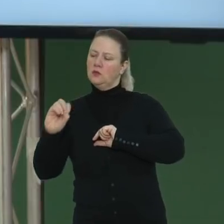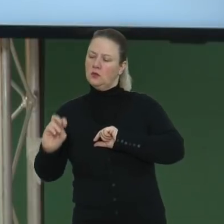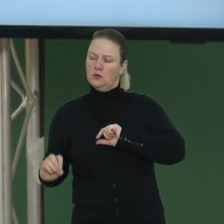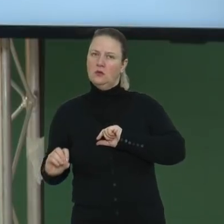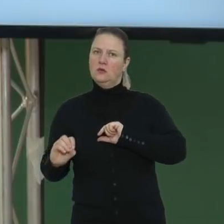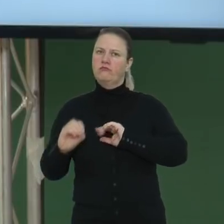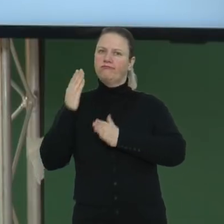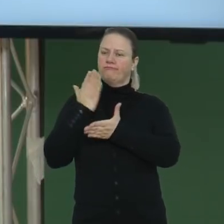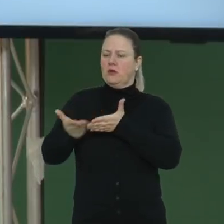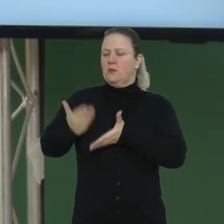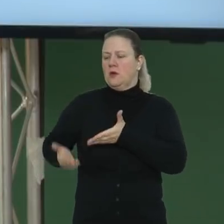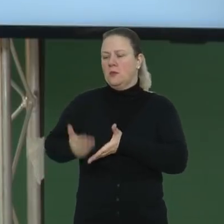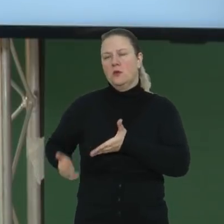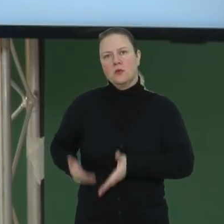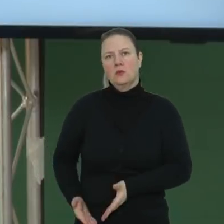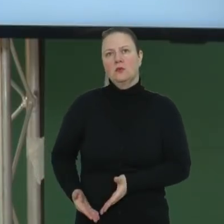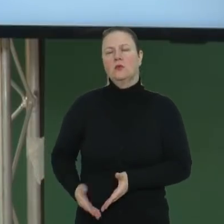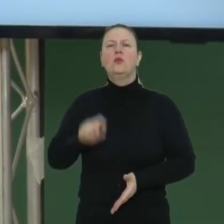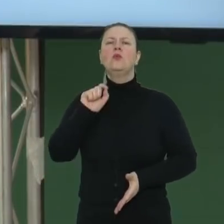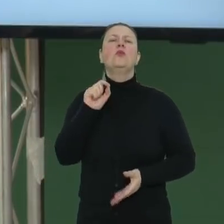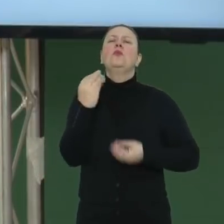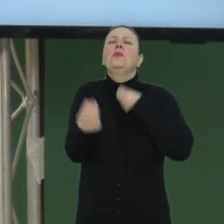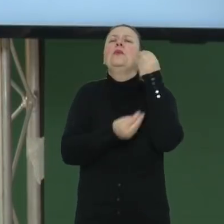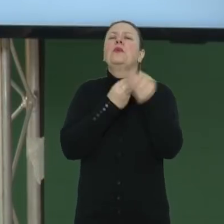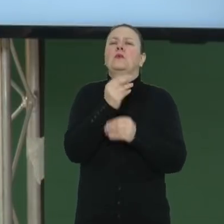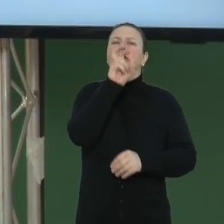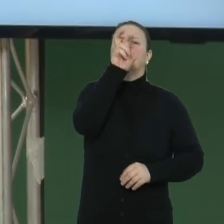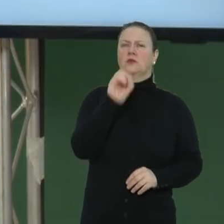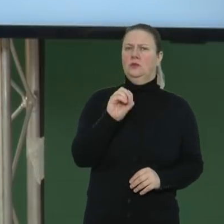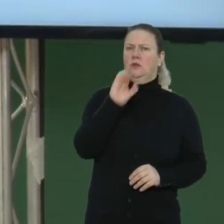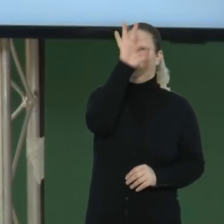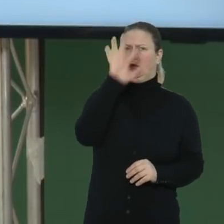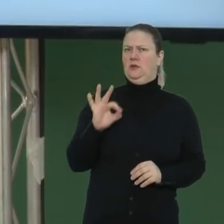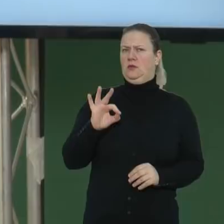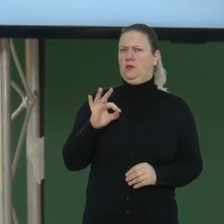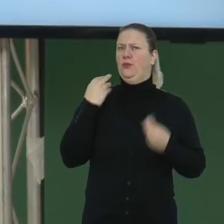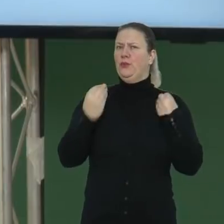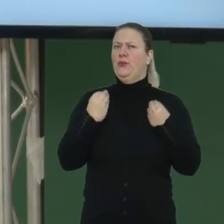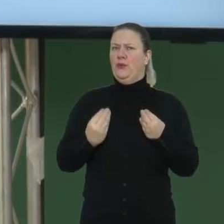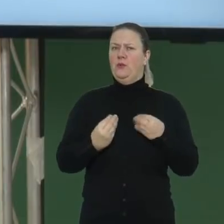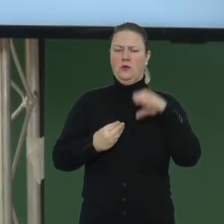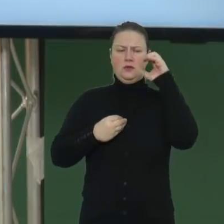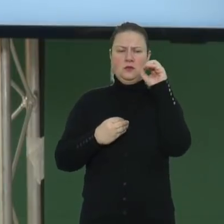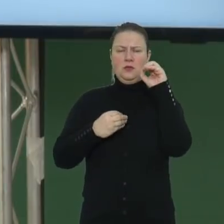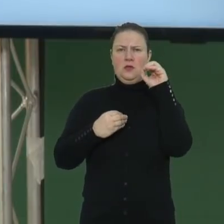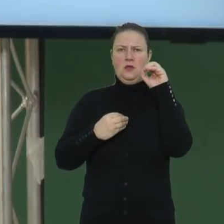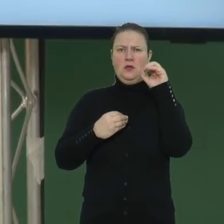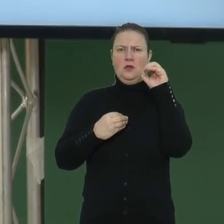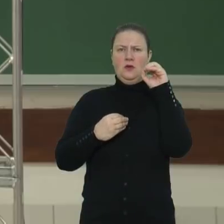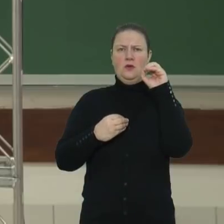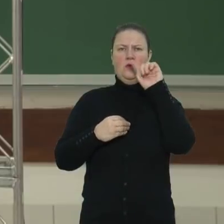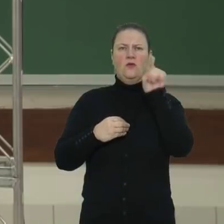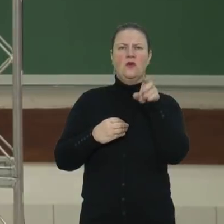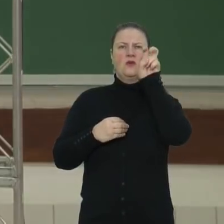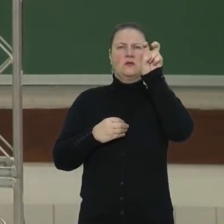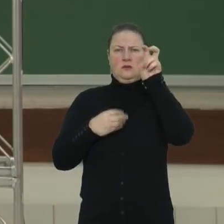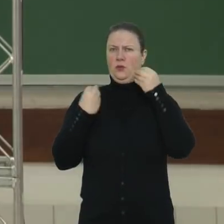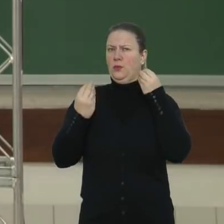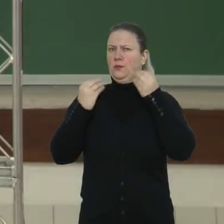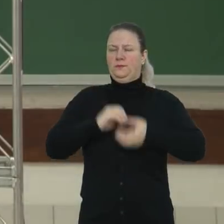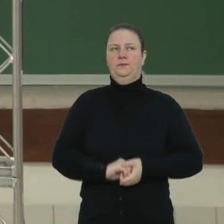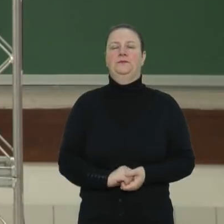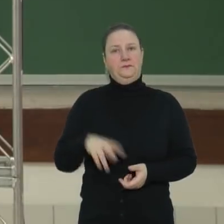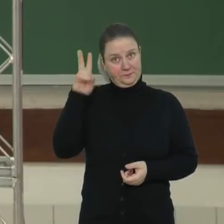aqui com 50%. O que é isso? Como 50%, professora? Mas da onde esse 0,5? Vamos relembrar um pouquinho? Então, aqui,